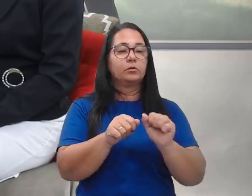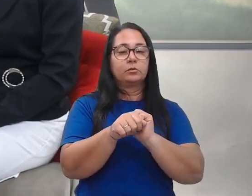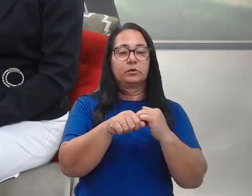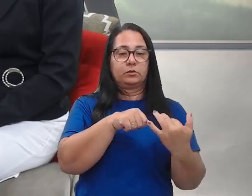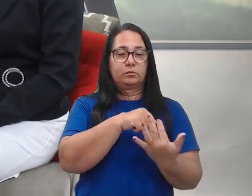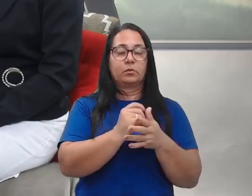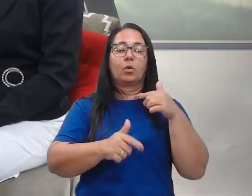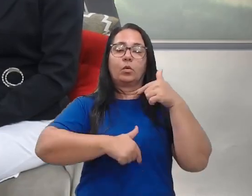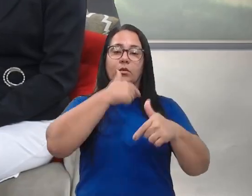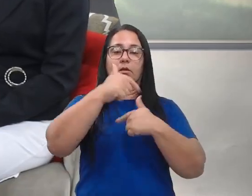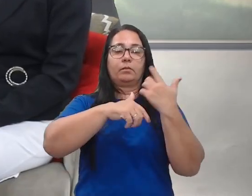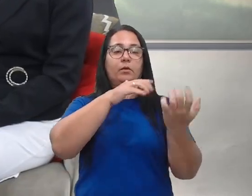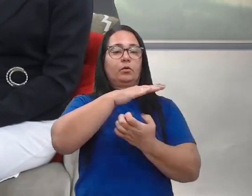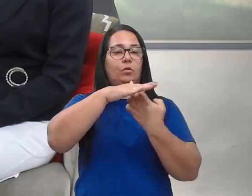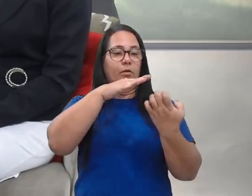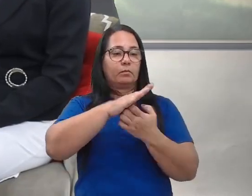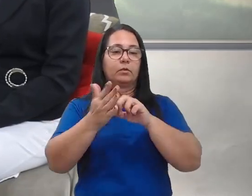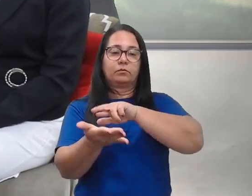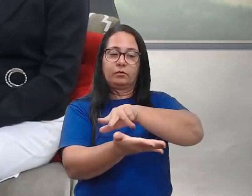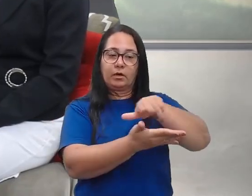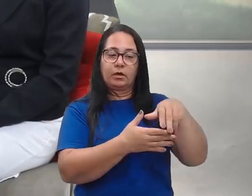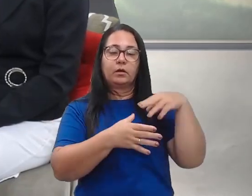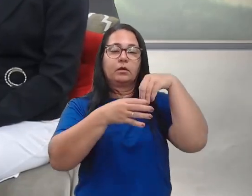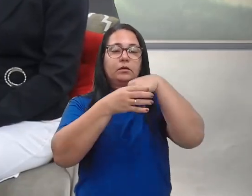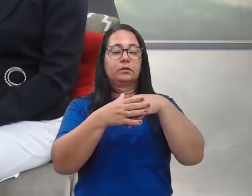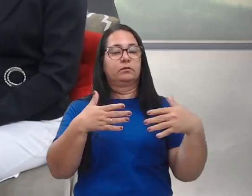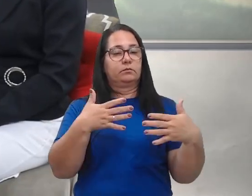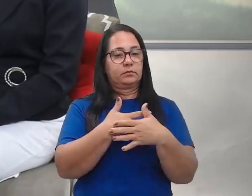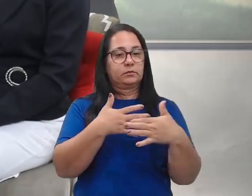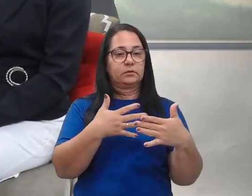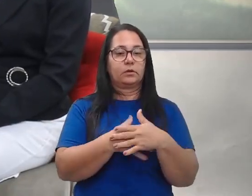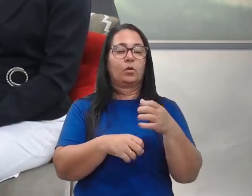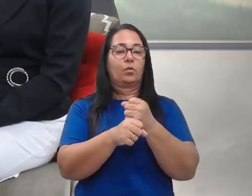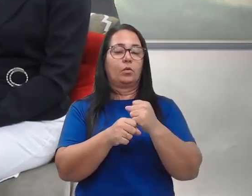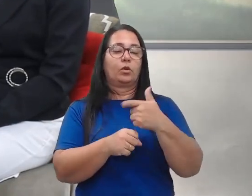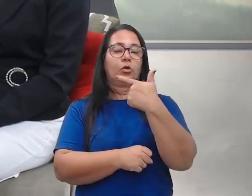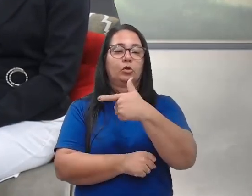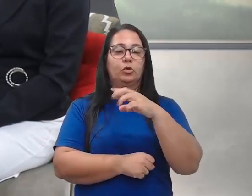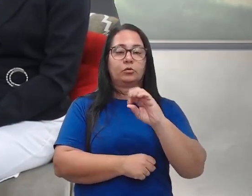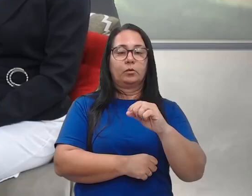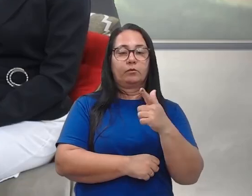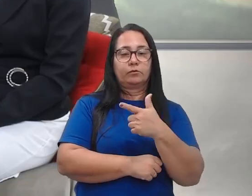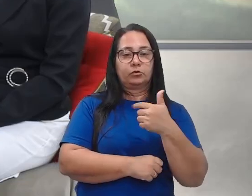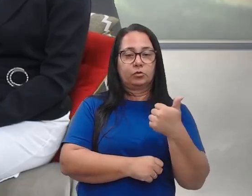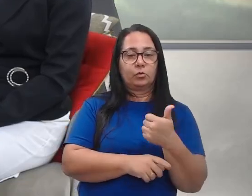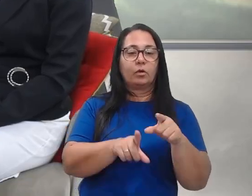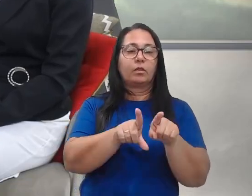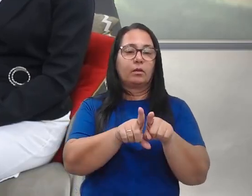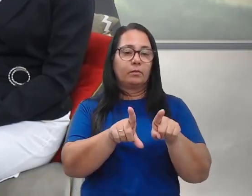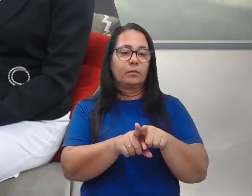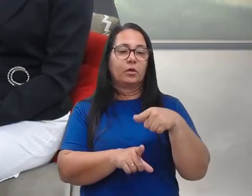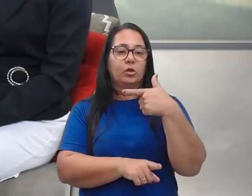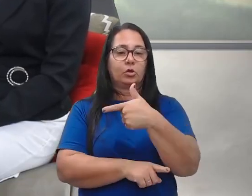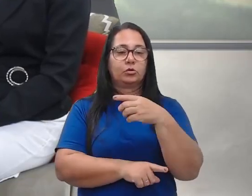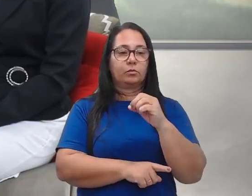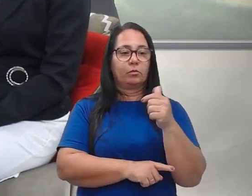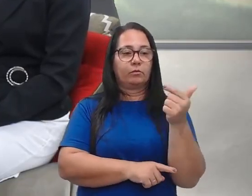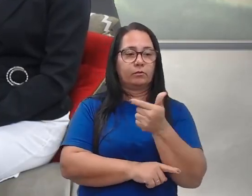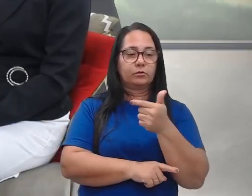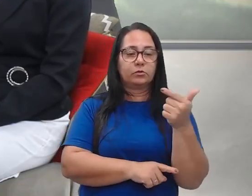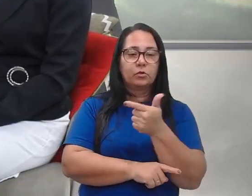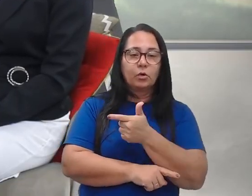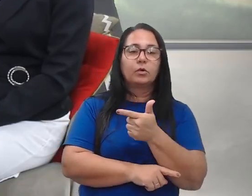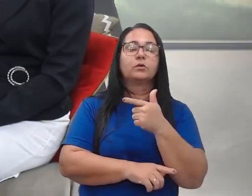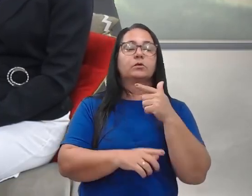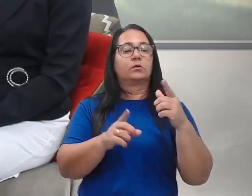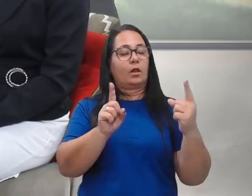empresas no Sebrae no ano 2021, 2022, atendendo aí em torno de 100 empresas, um pouquinho mais, e